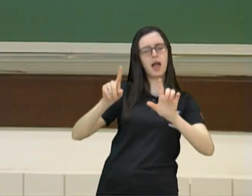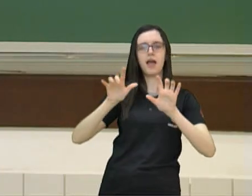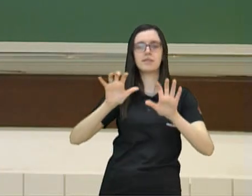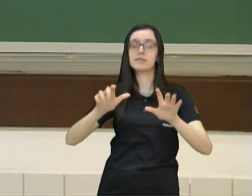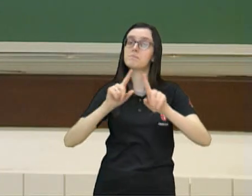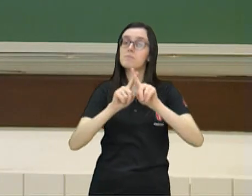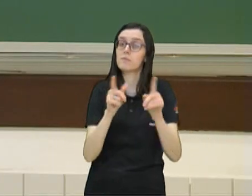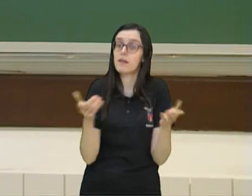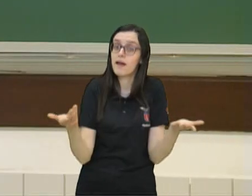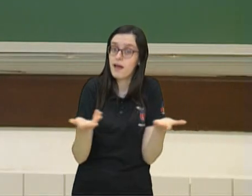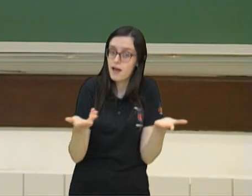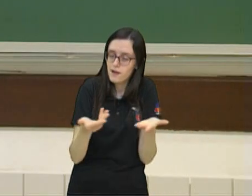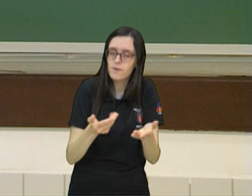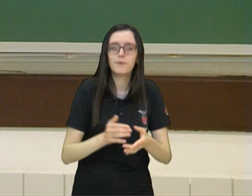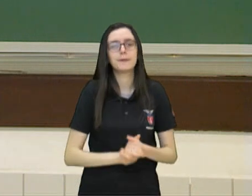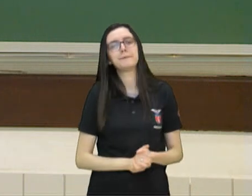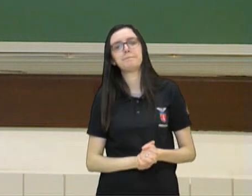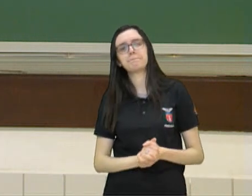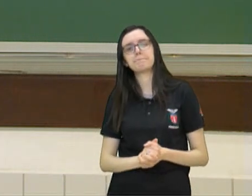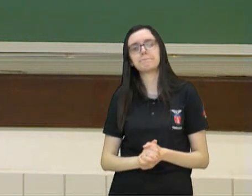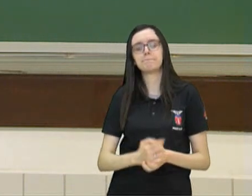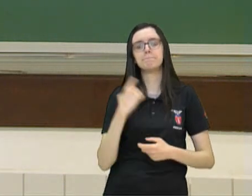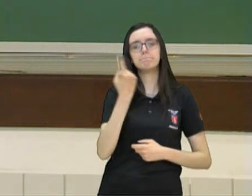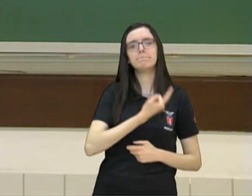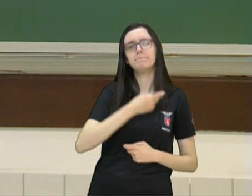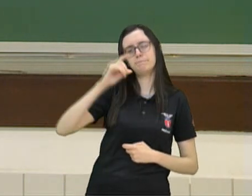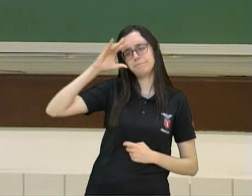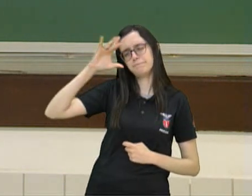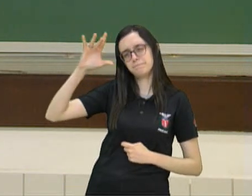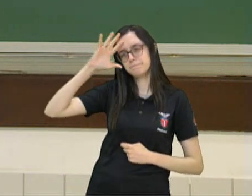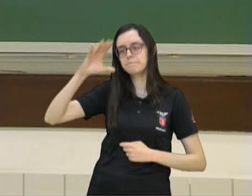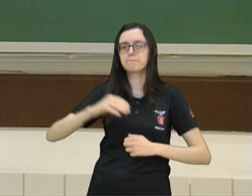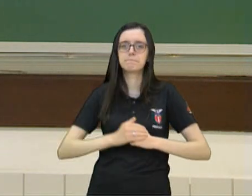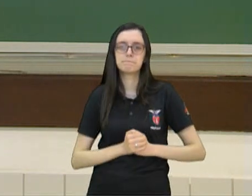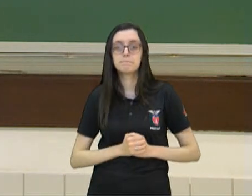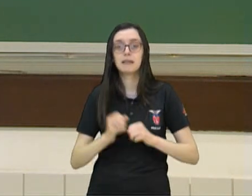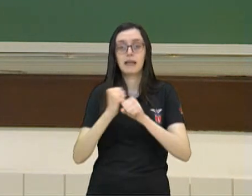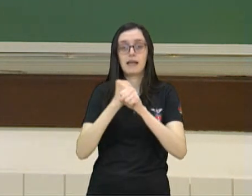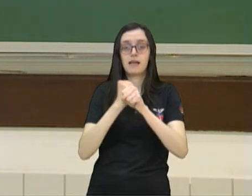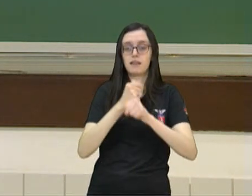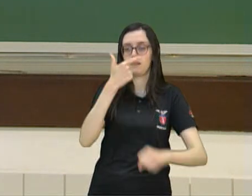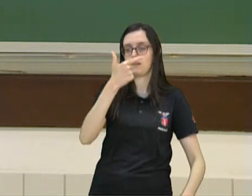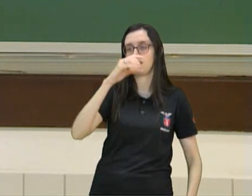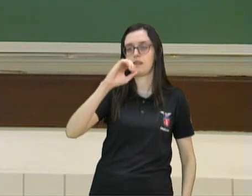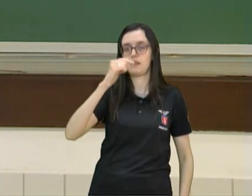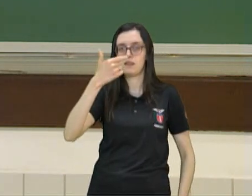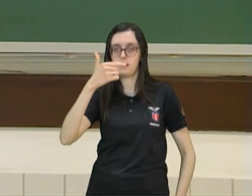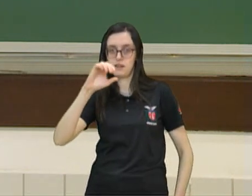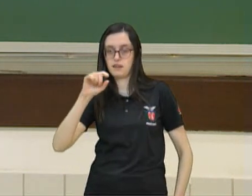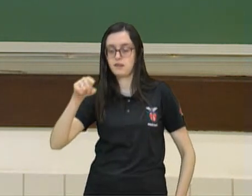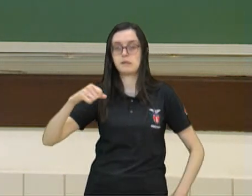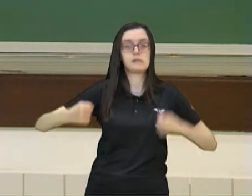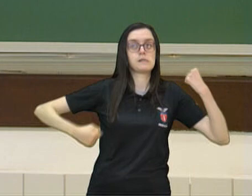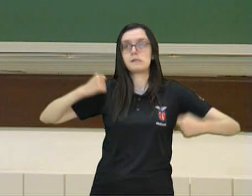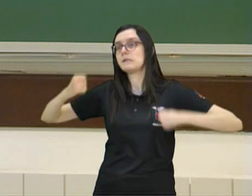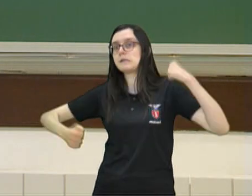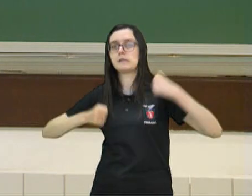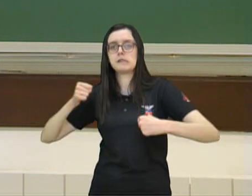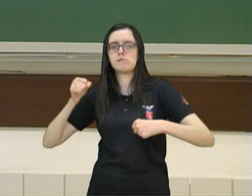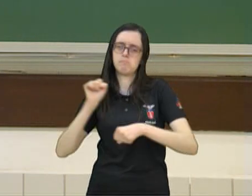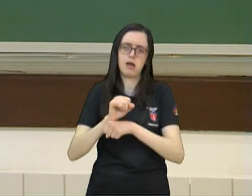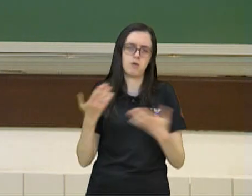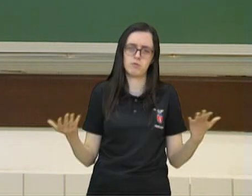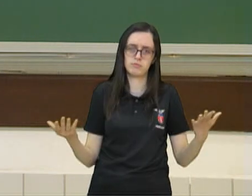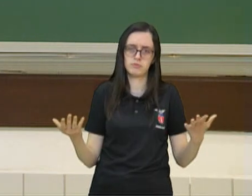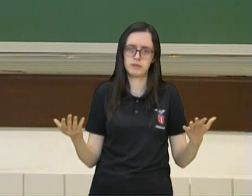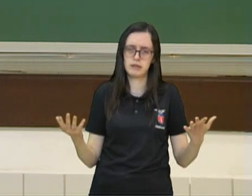Mas agora, para a gente refletir, ó, em 2020, essa correria foi interrompida.